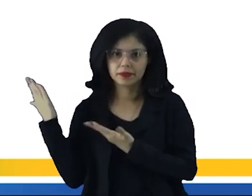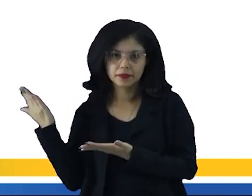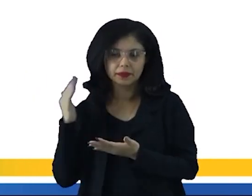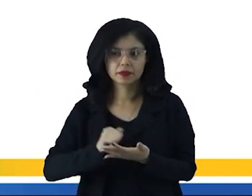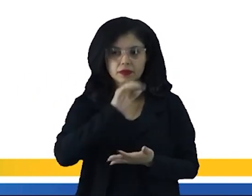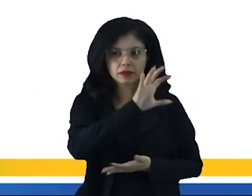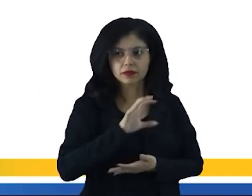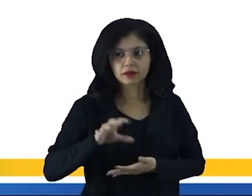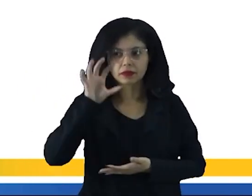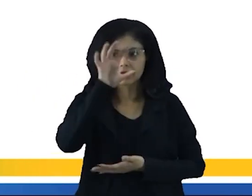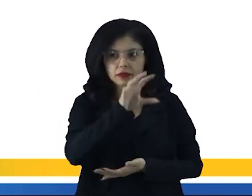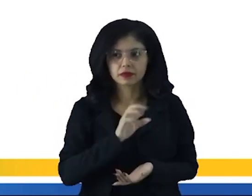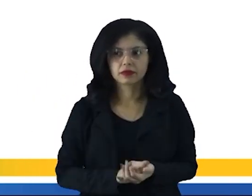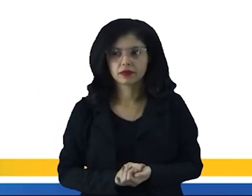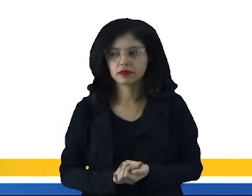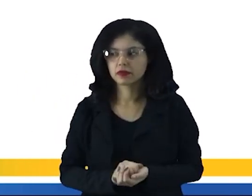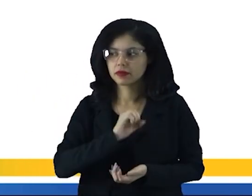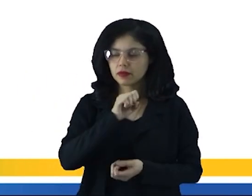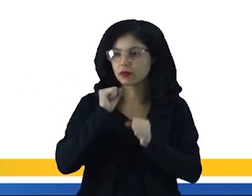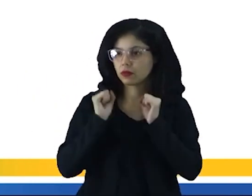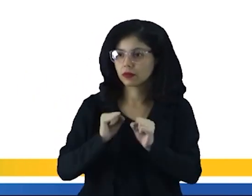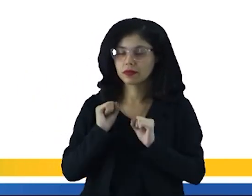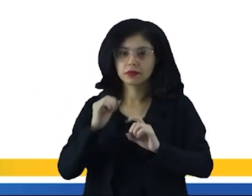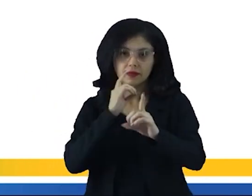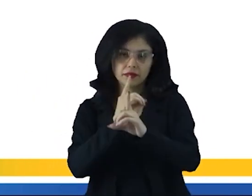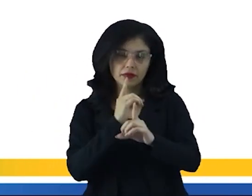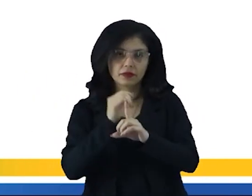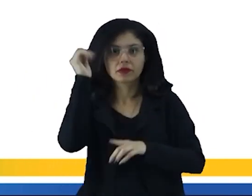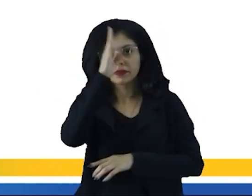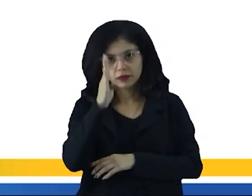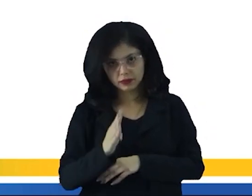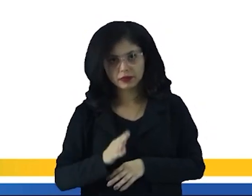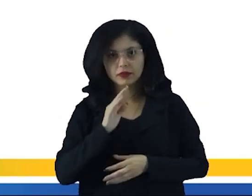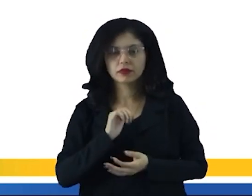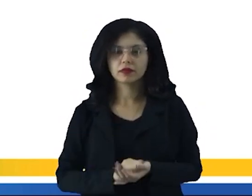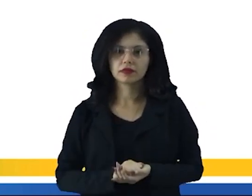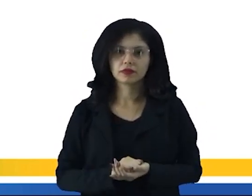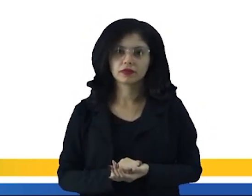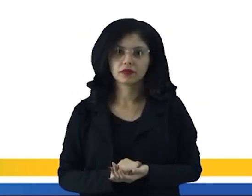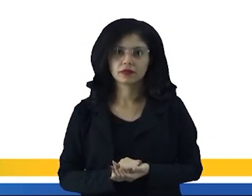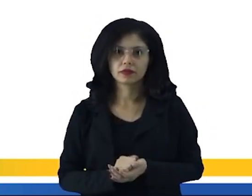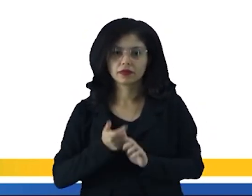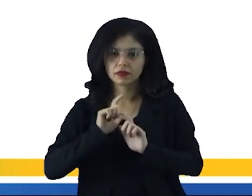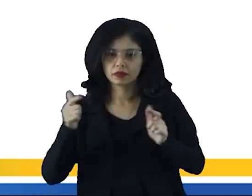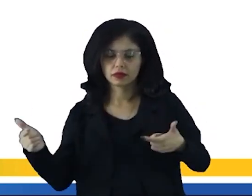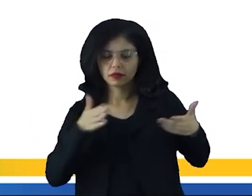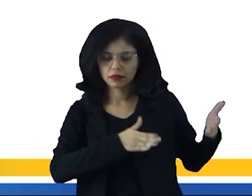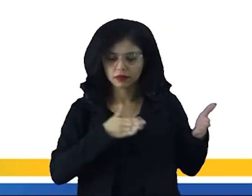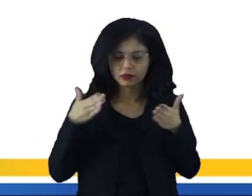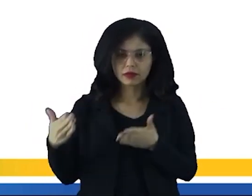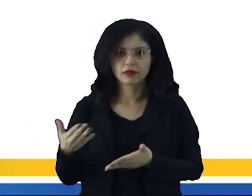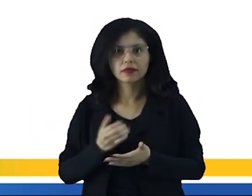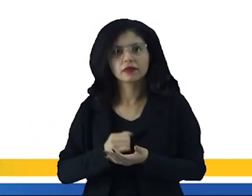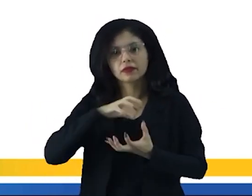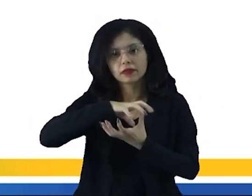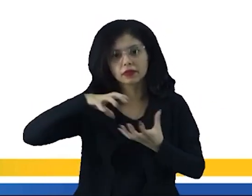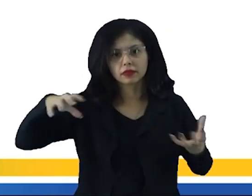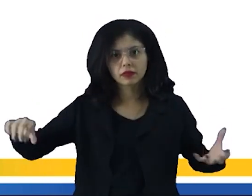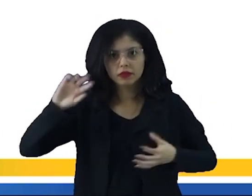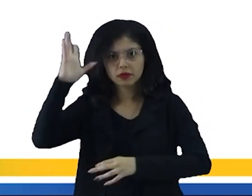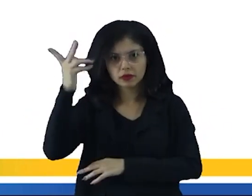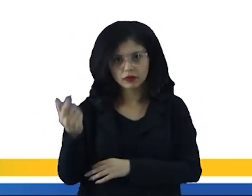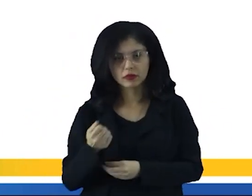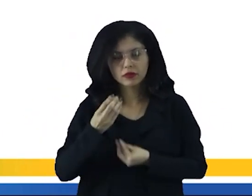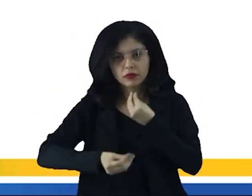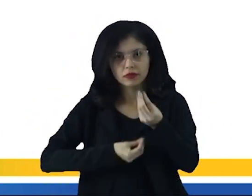só, savanas, você pode encontrá-las no Brasil, em maior predominância no continente africano, como